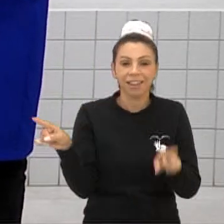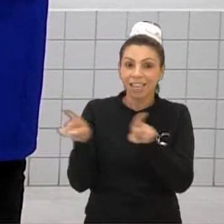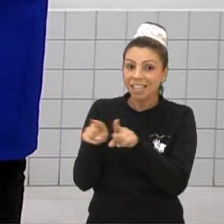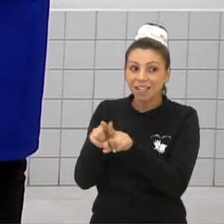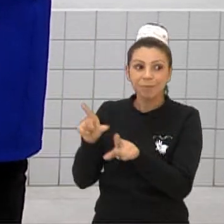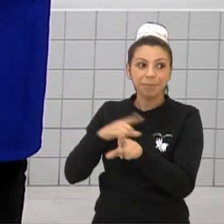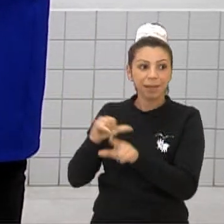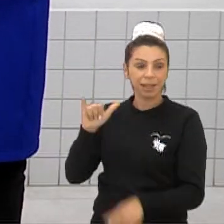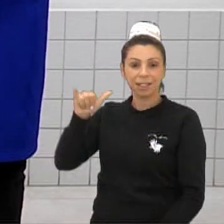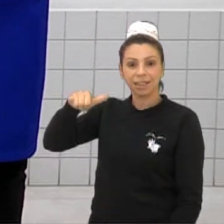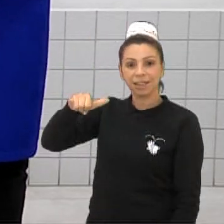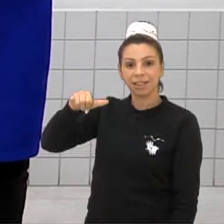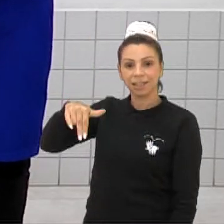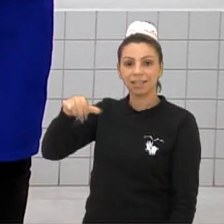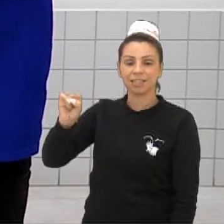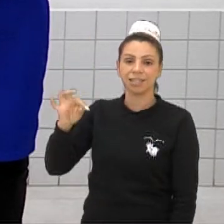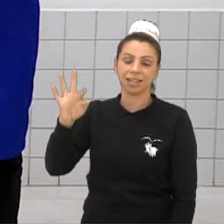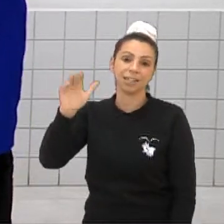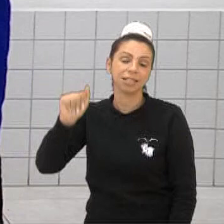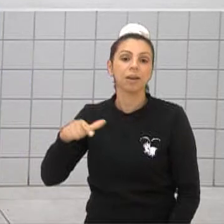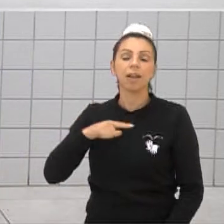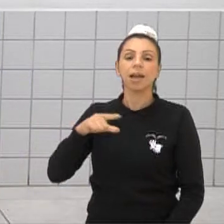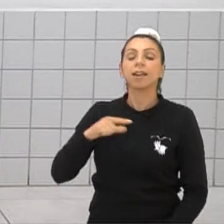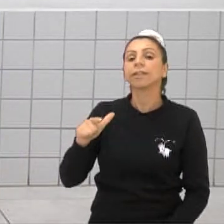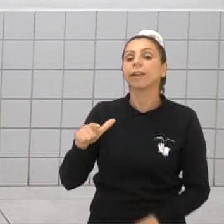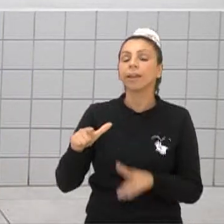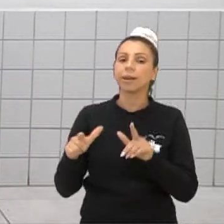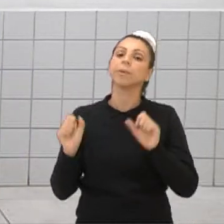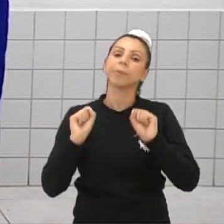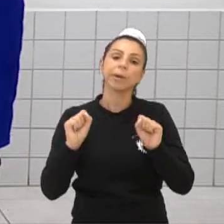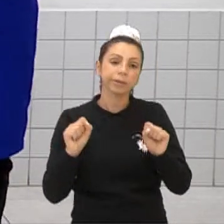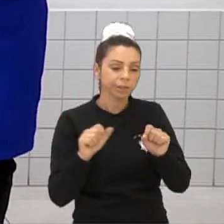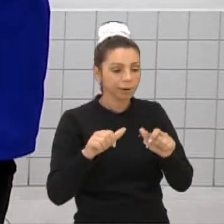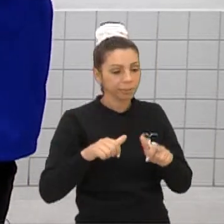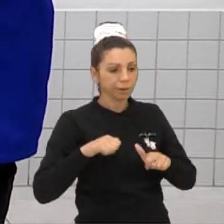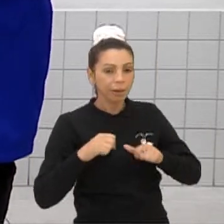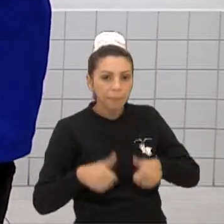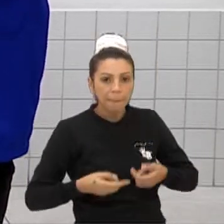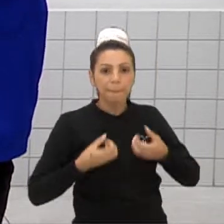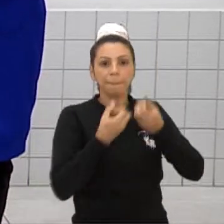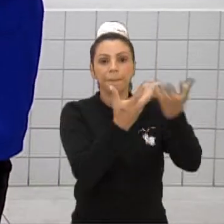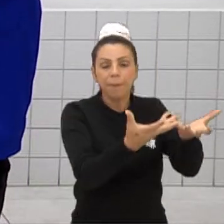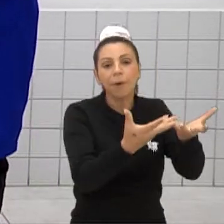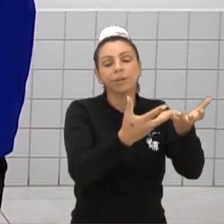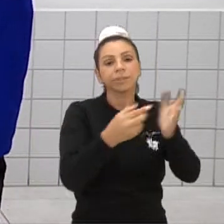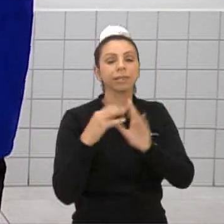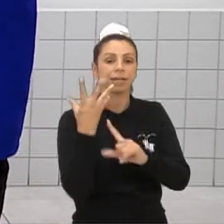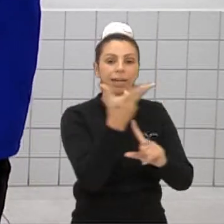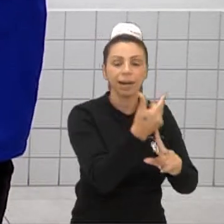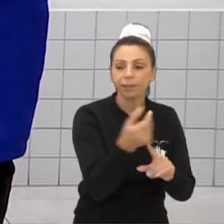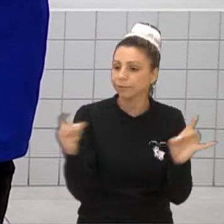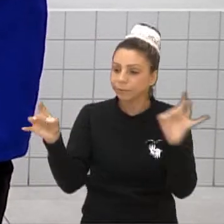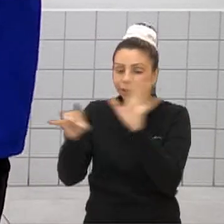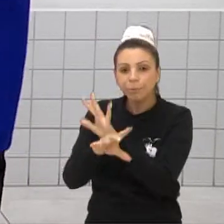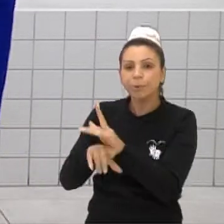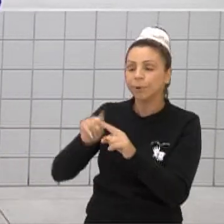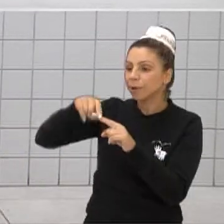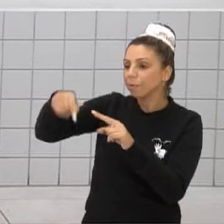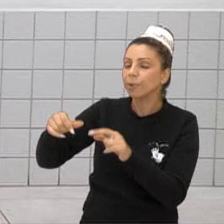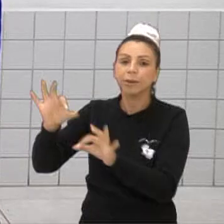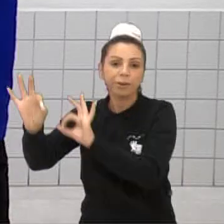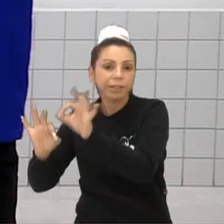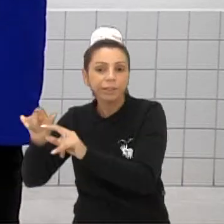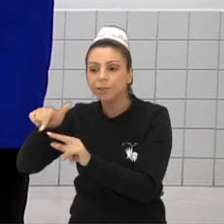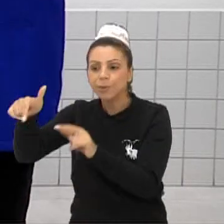mesma coisa, só que ela tem um período determinado, ela é desmontada e pode ser remontada em outro lugar e você pode ter a mesma experiência. É isso. Beleza,